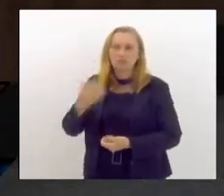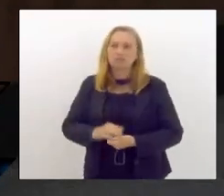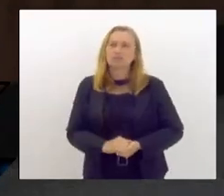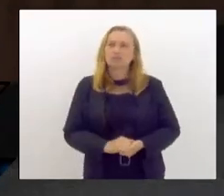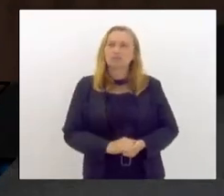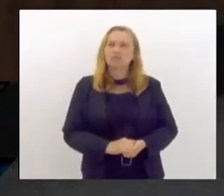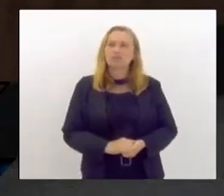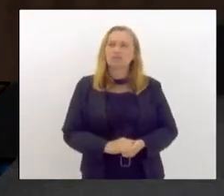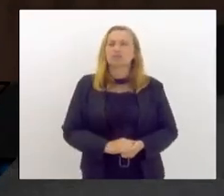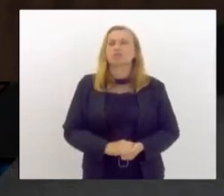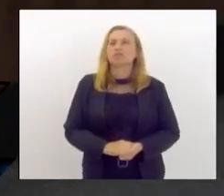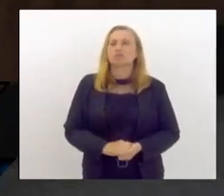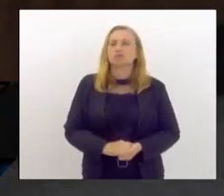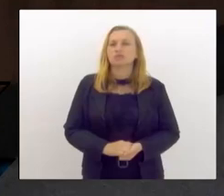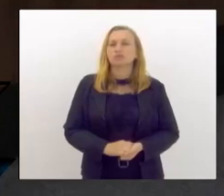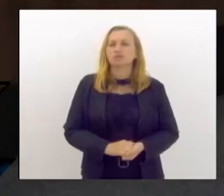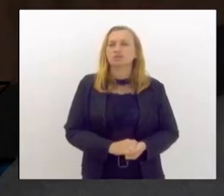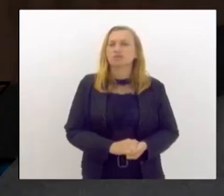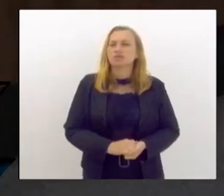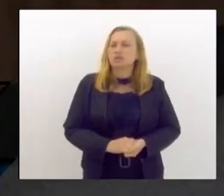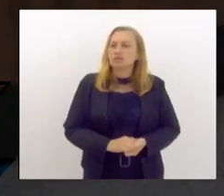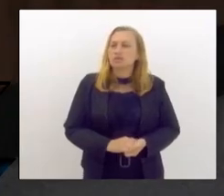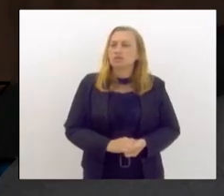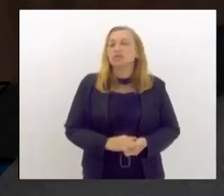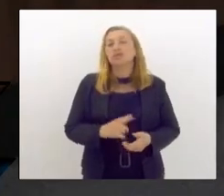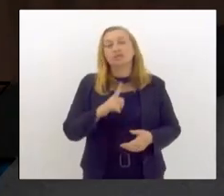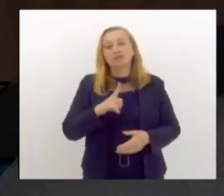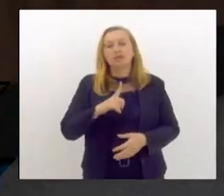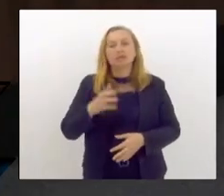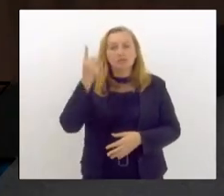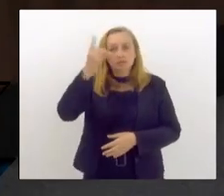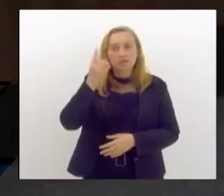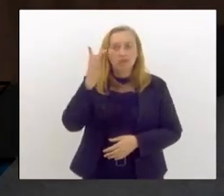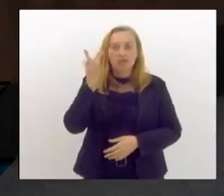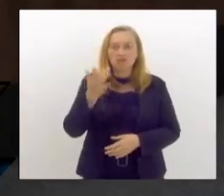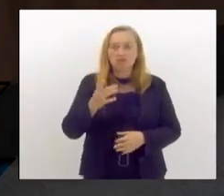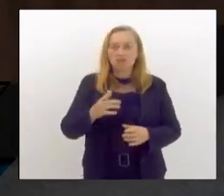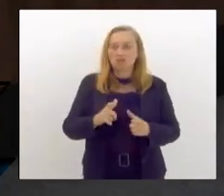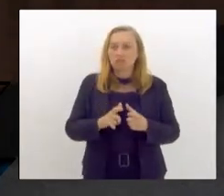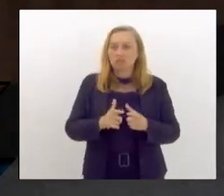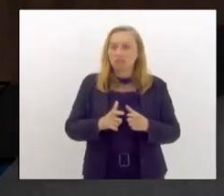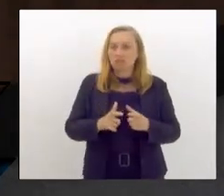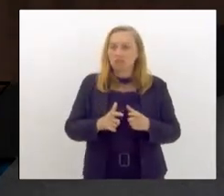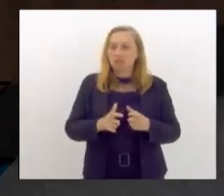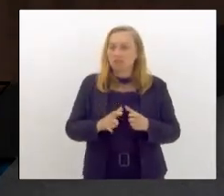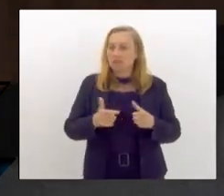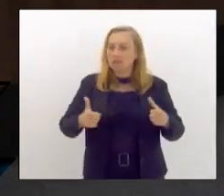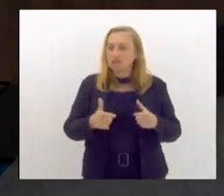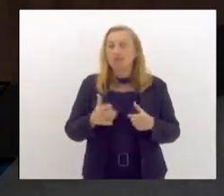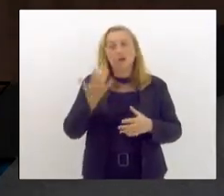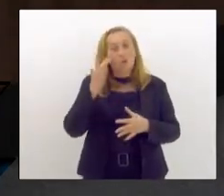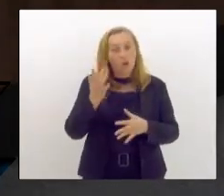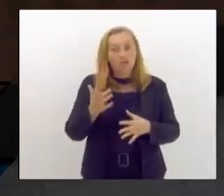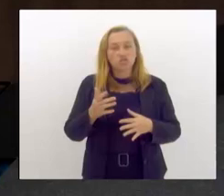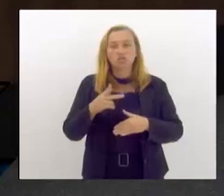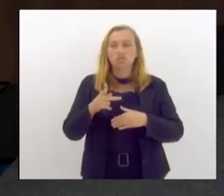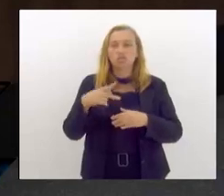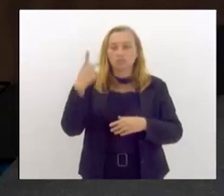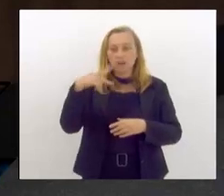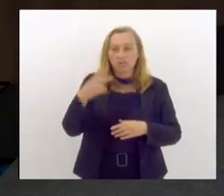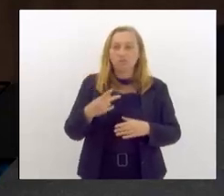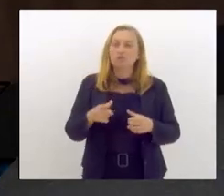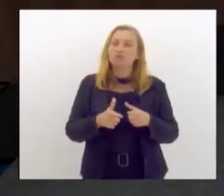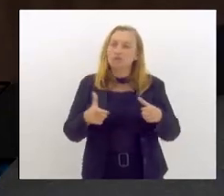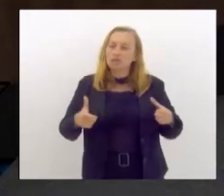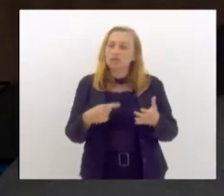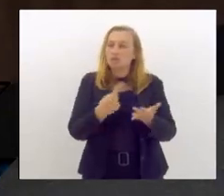gente não inviabilize o parlamento. Tem deputado que acha que cresce na discórdia. Eu acho que o parlamento cresce chegando a um acordo sobre